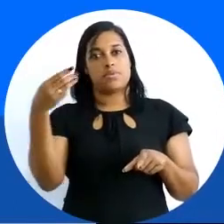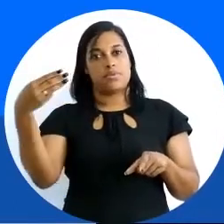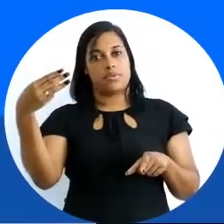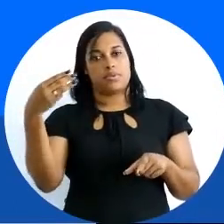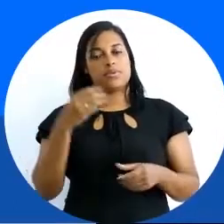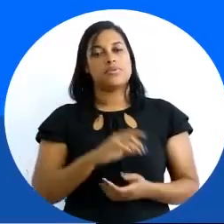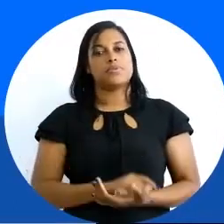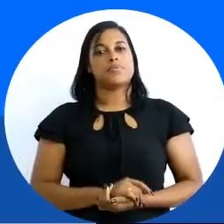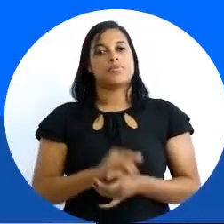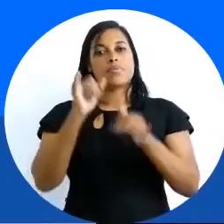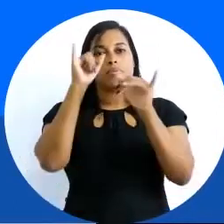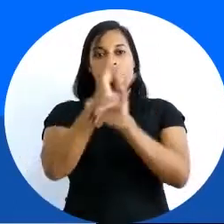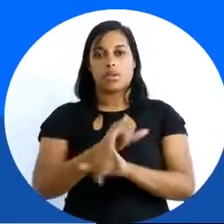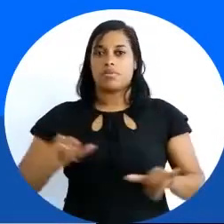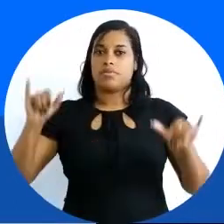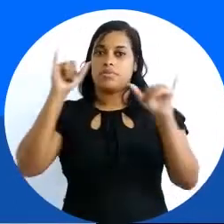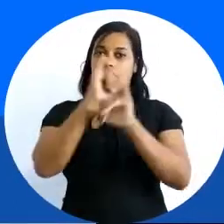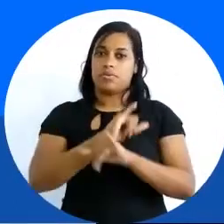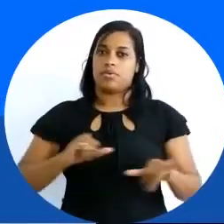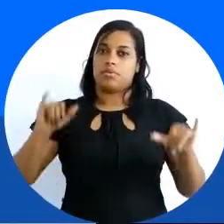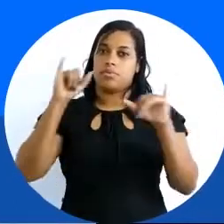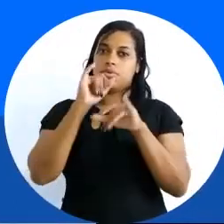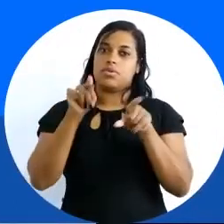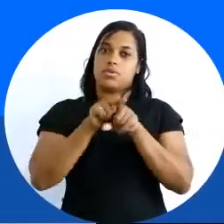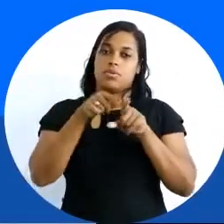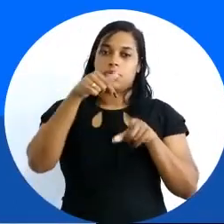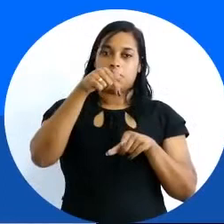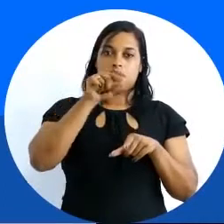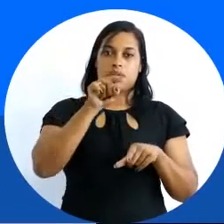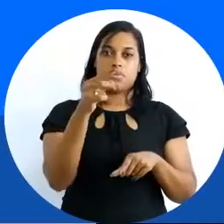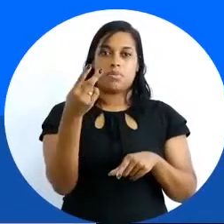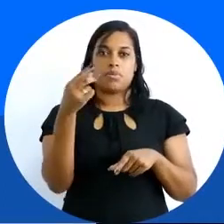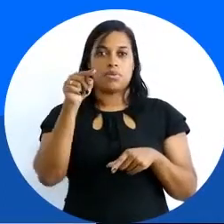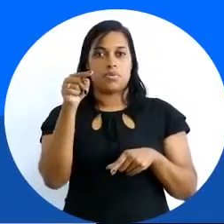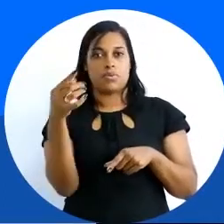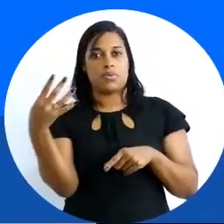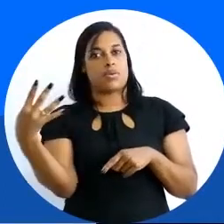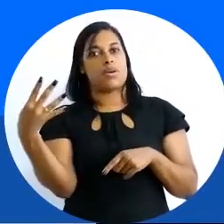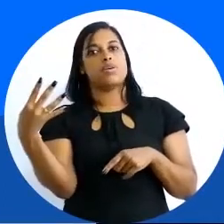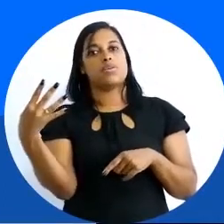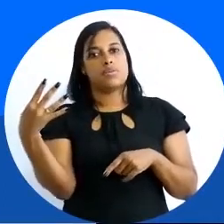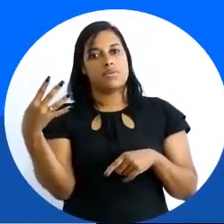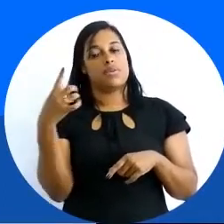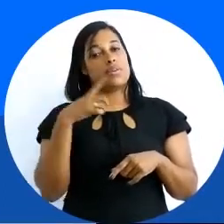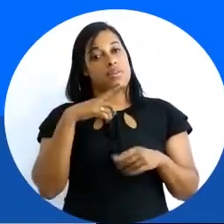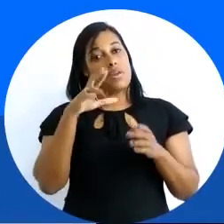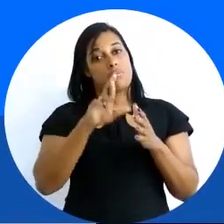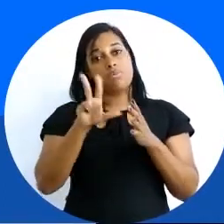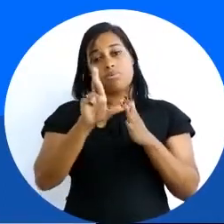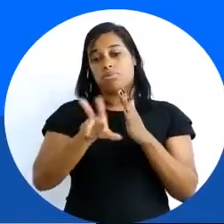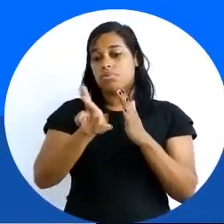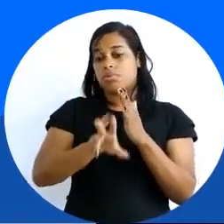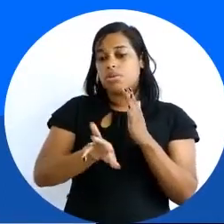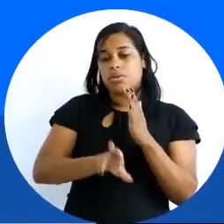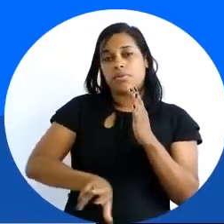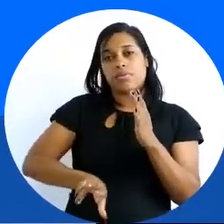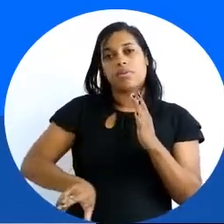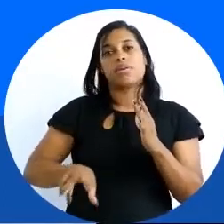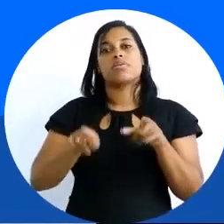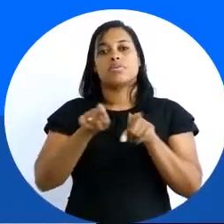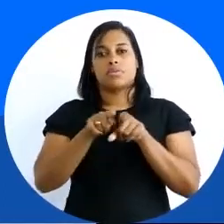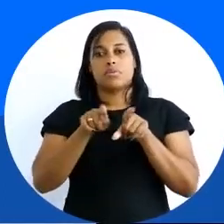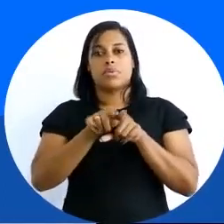7.7.3 e divulgação de eventos, por exemplo, então 7.2.4. Então, a gente tem aí alguns cabeçalhos